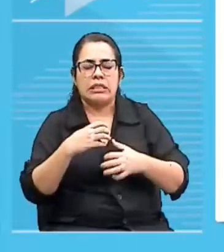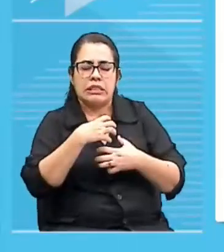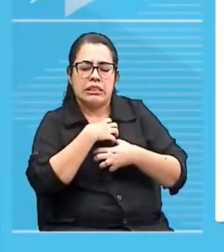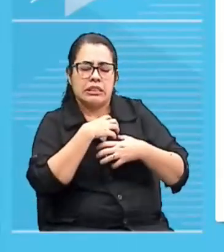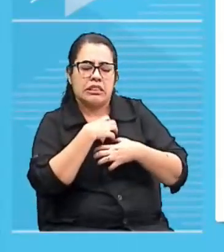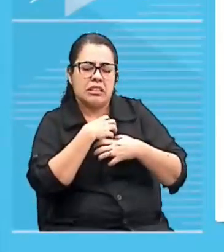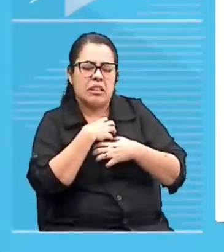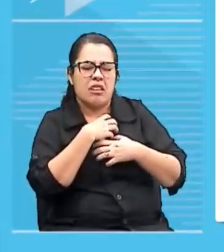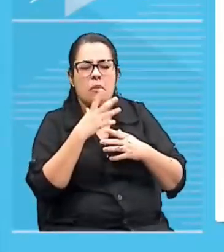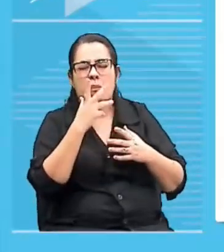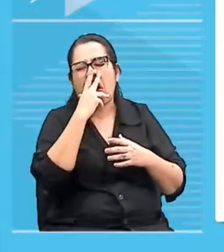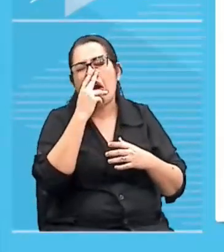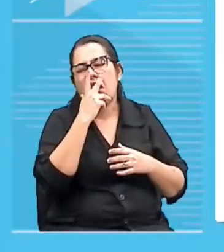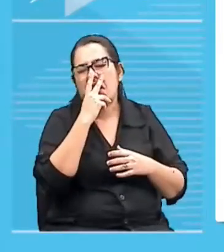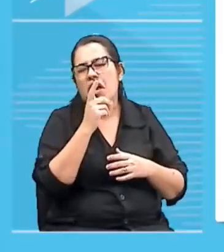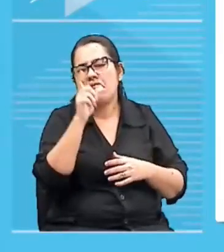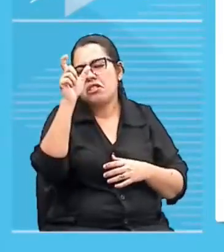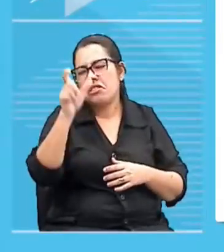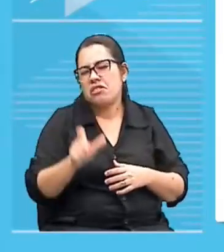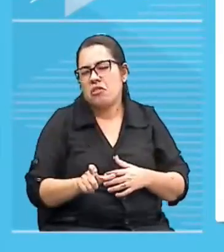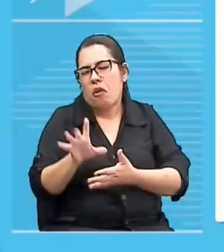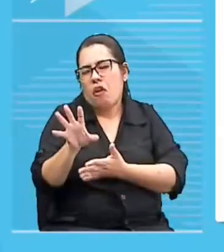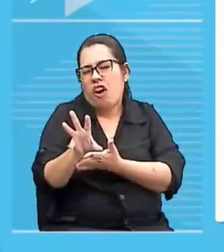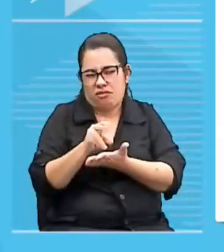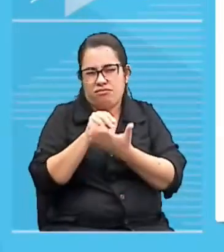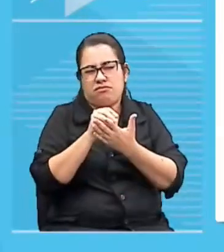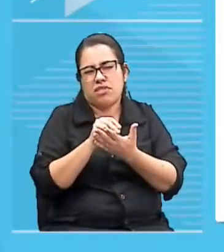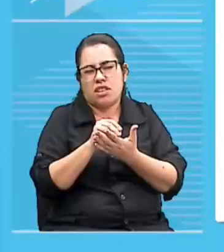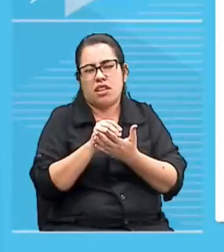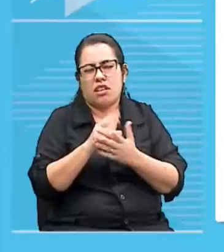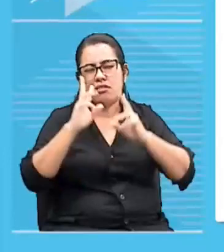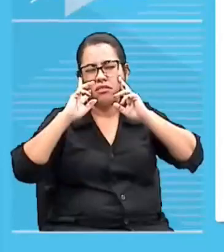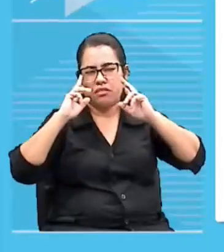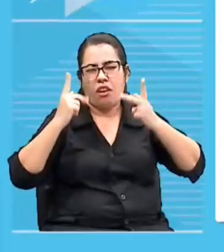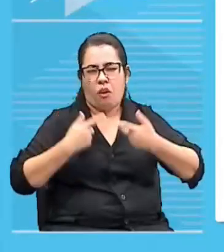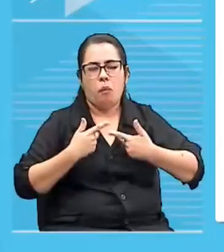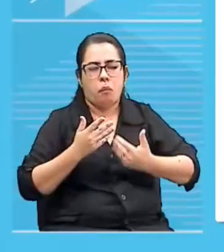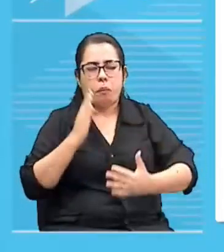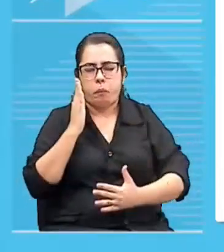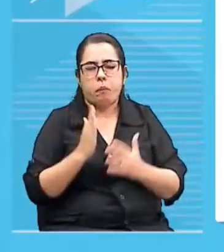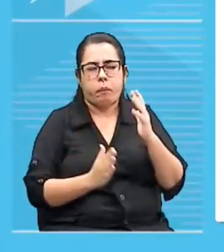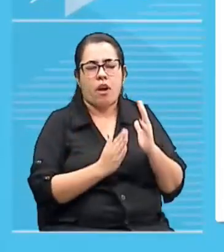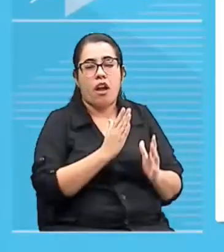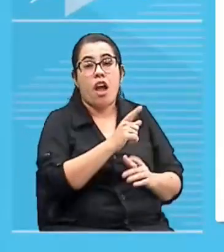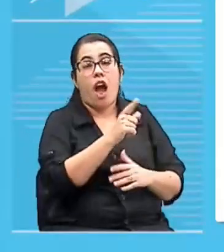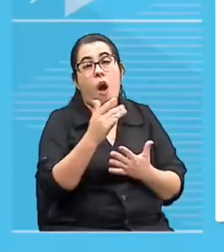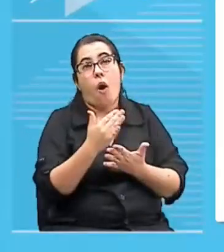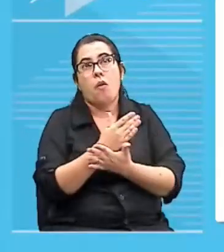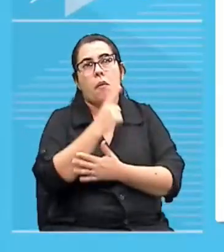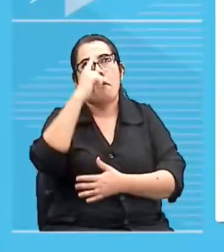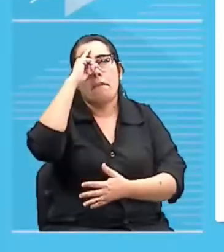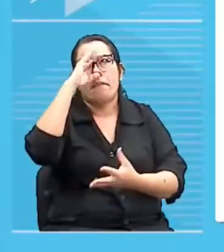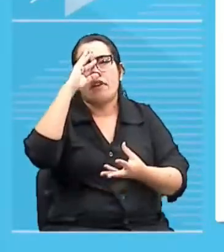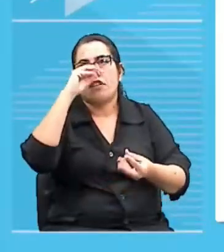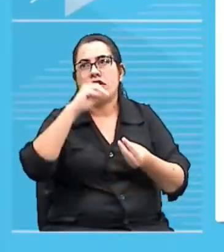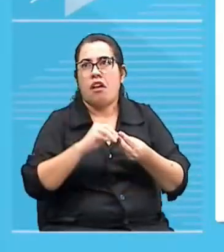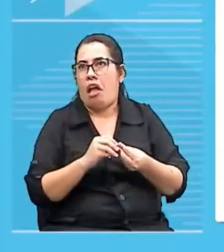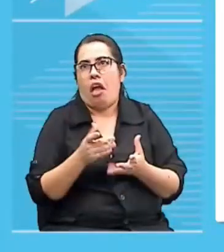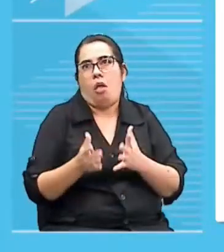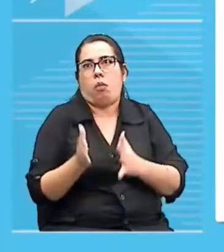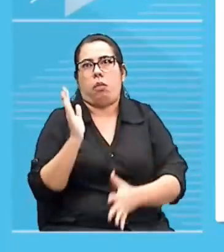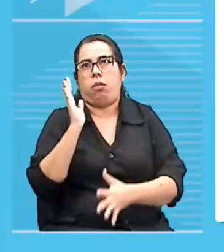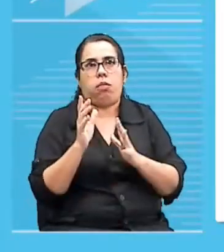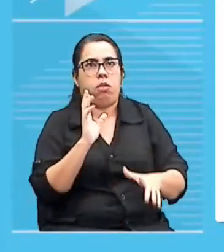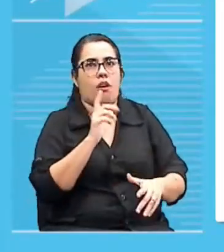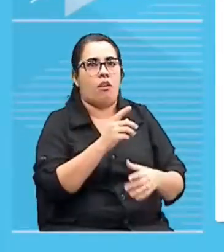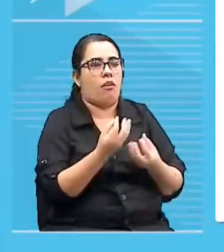daquele robô humanoide, que parece muito com o ser humano, sabe? Porque tem muita gente, quando fala da robótica, só pensa naquele